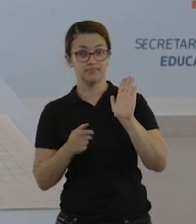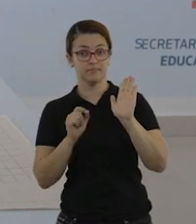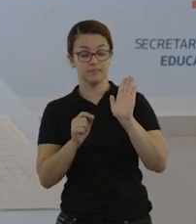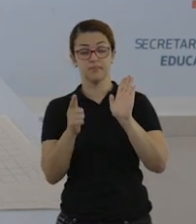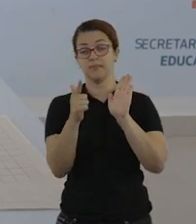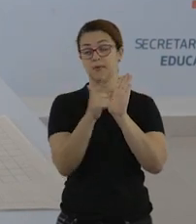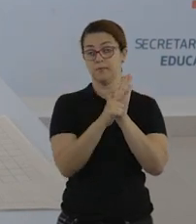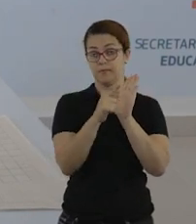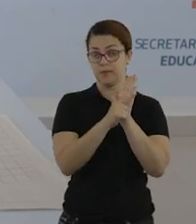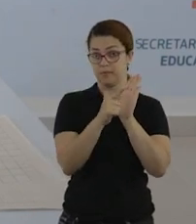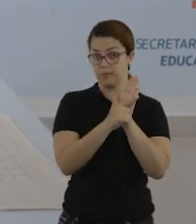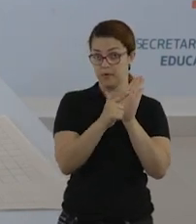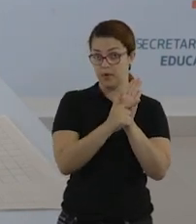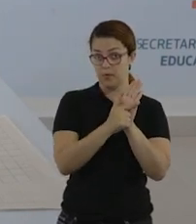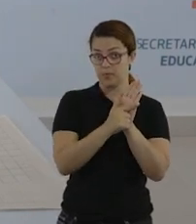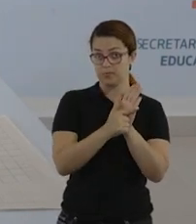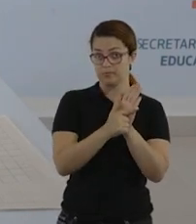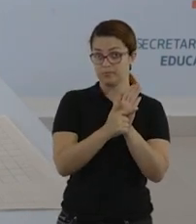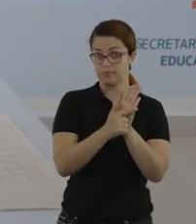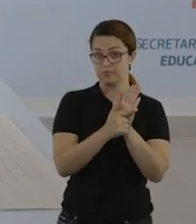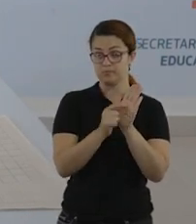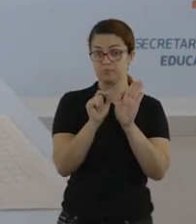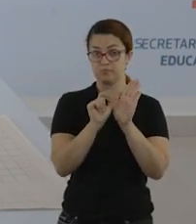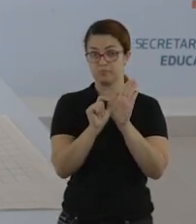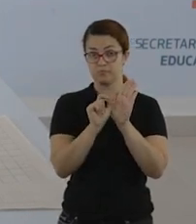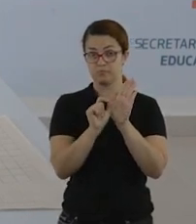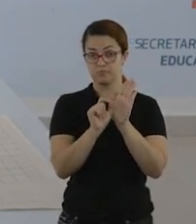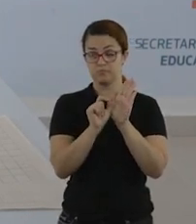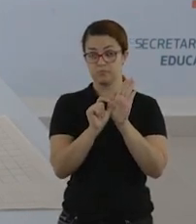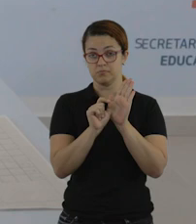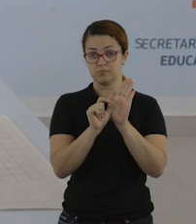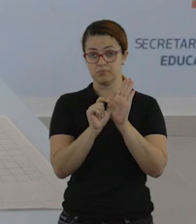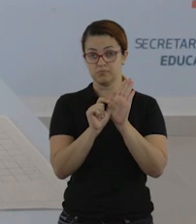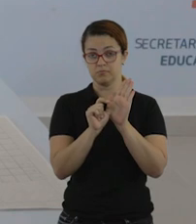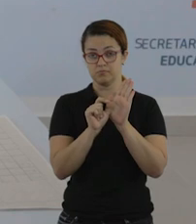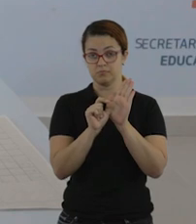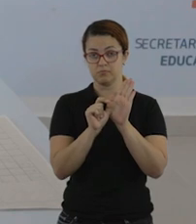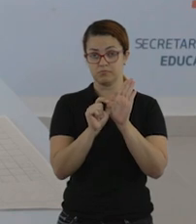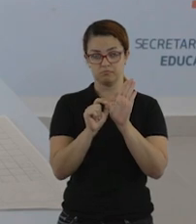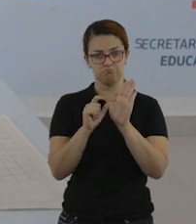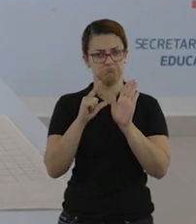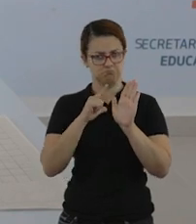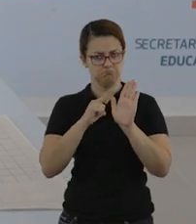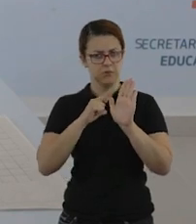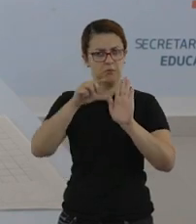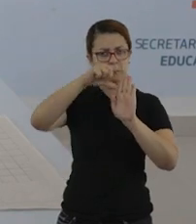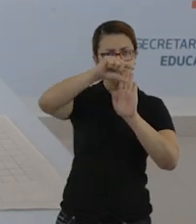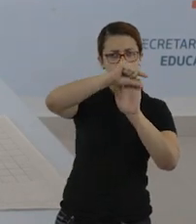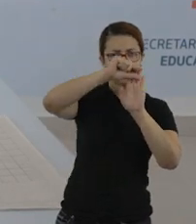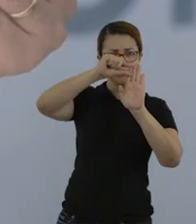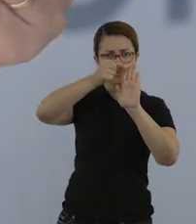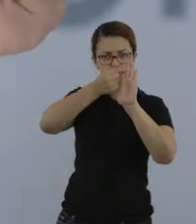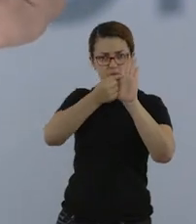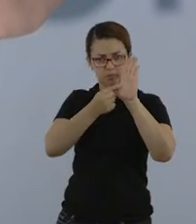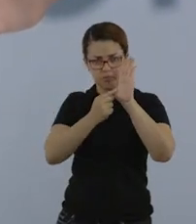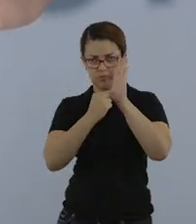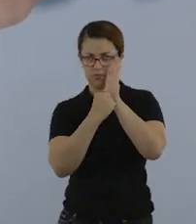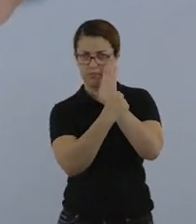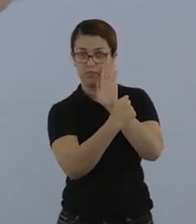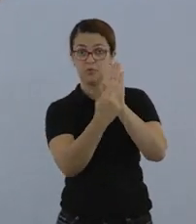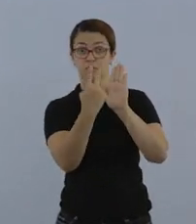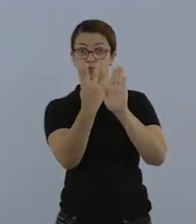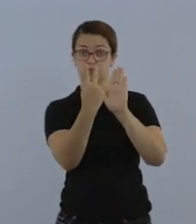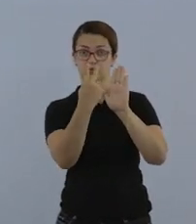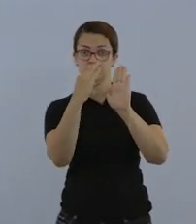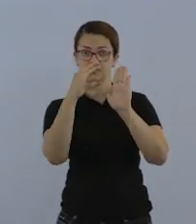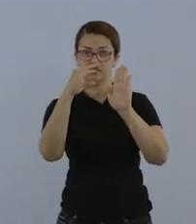folha, tá vendo? Eu deixei, né, margens de 2 centímetros.